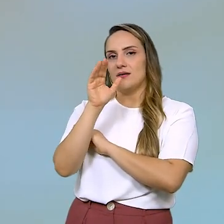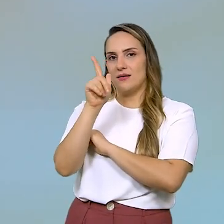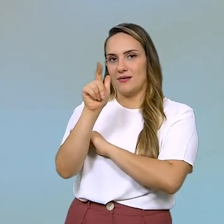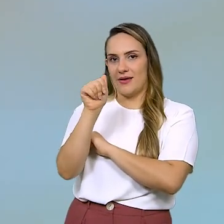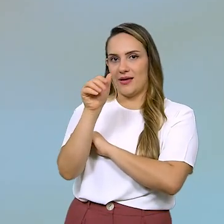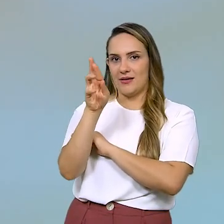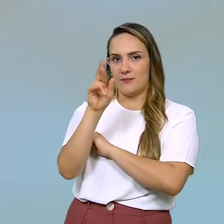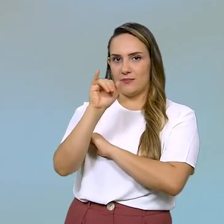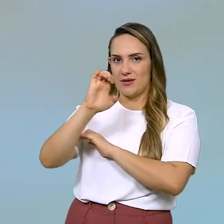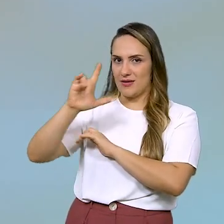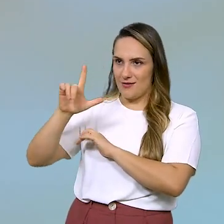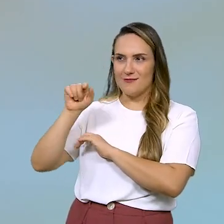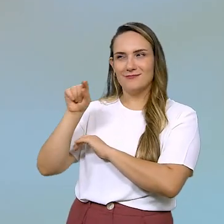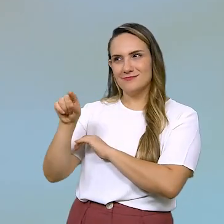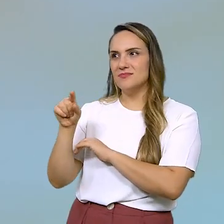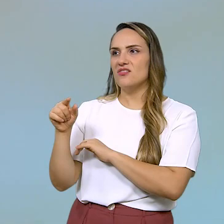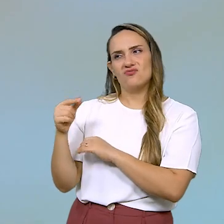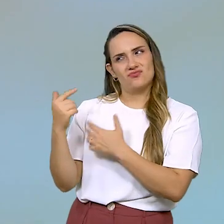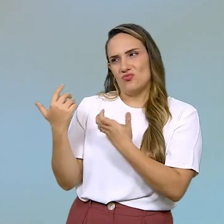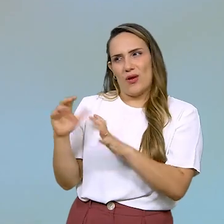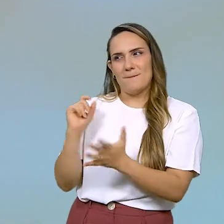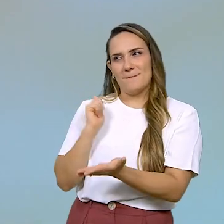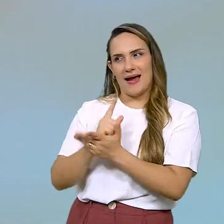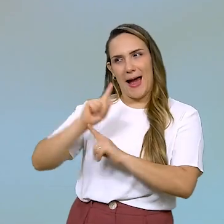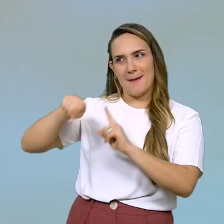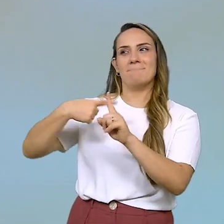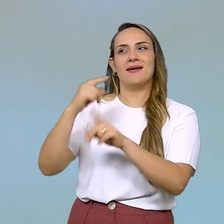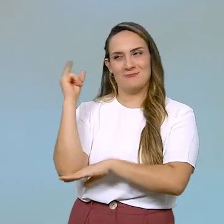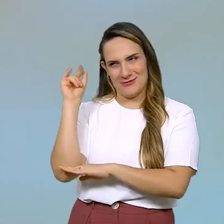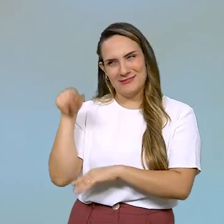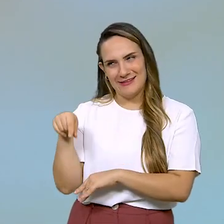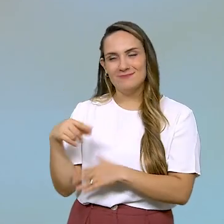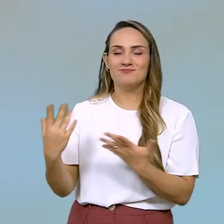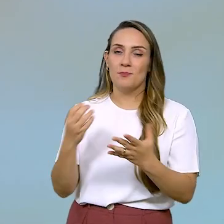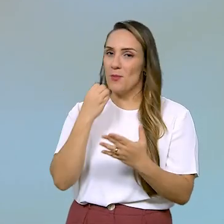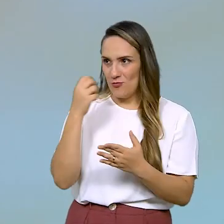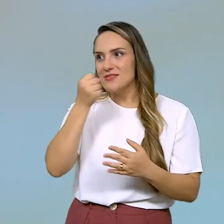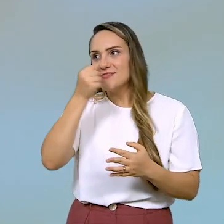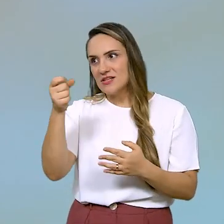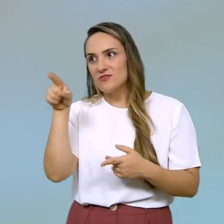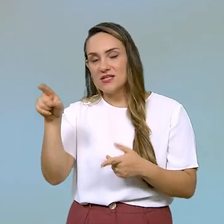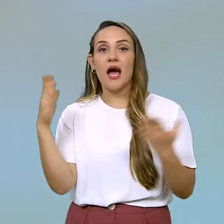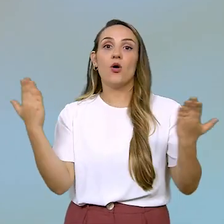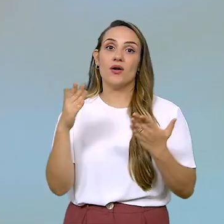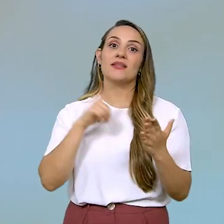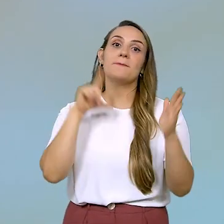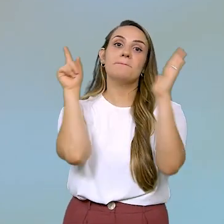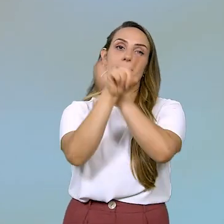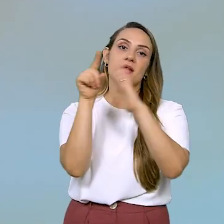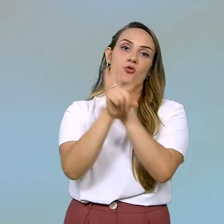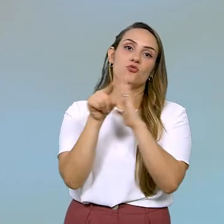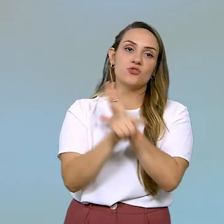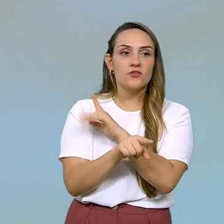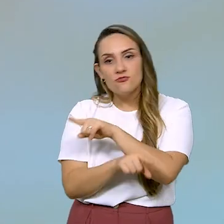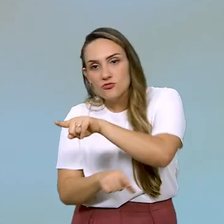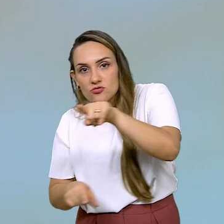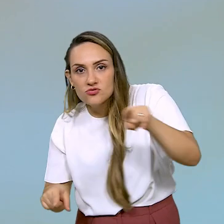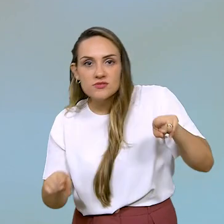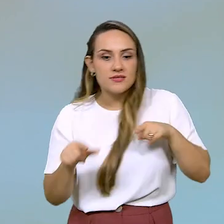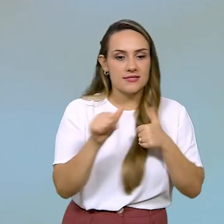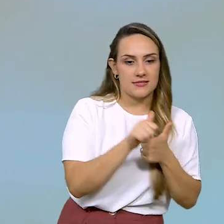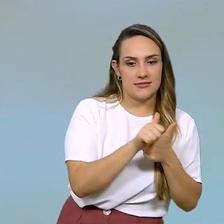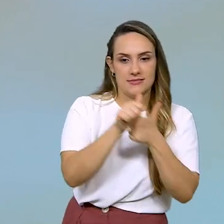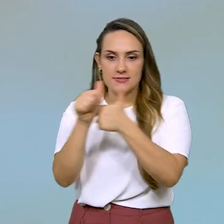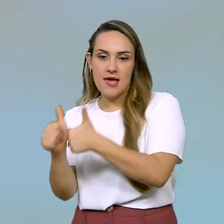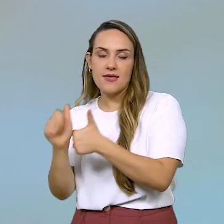errado e principalmente não quer pagar mais do que deve, né? E como prometido no último bloco, a gente vai trazer agora as perguntas que